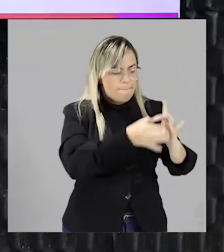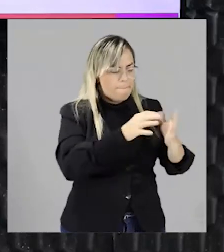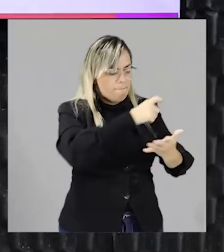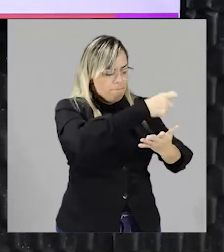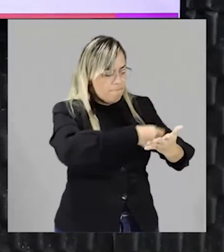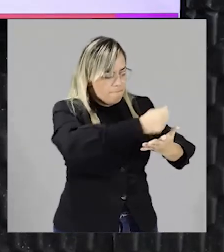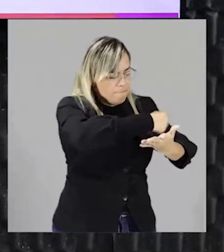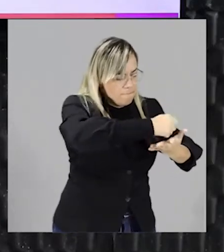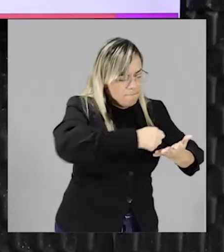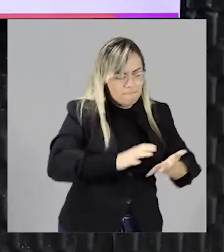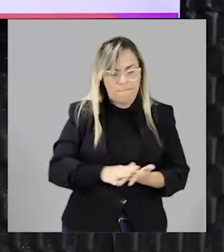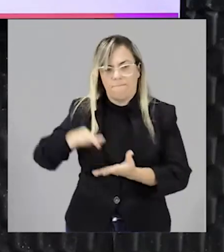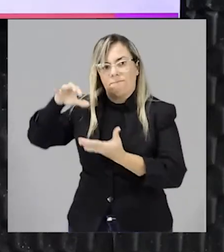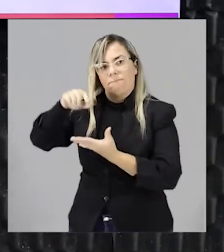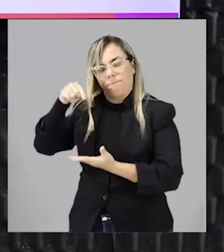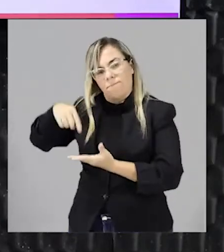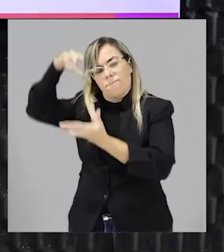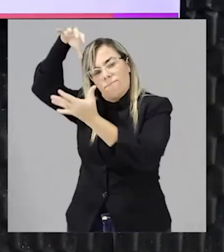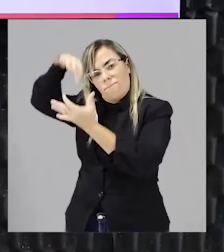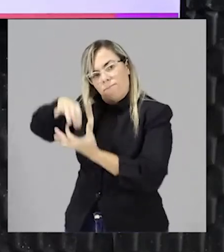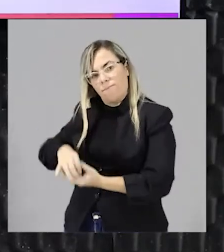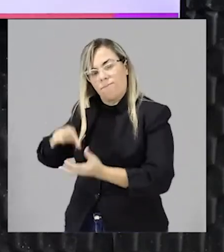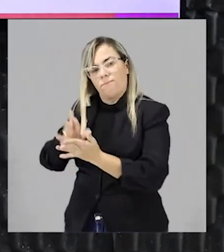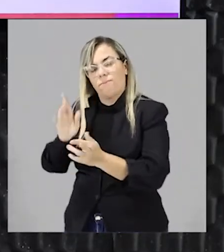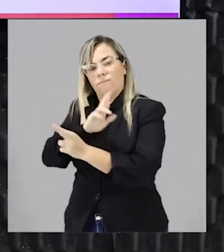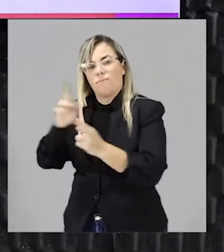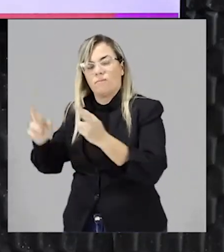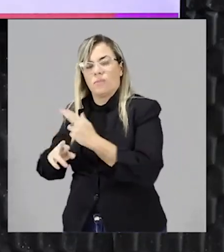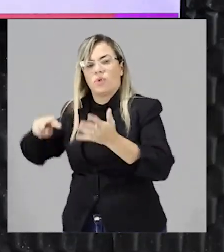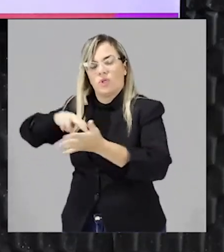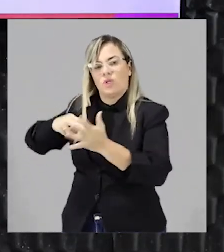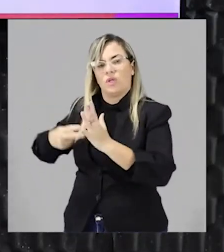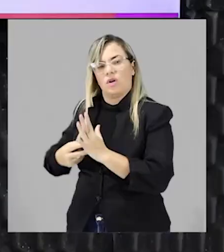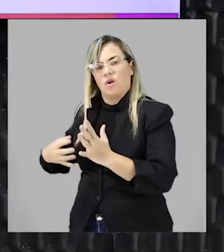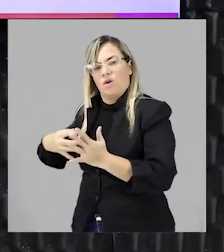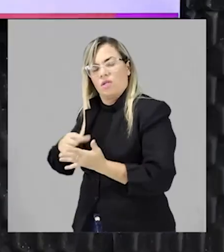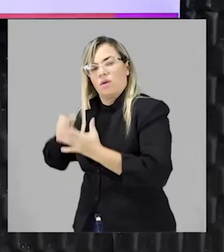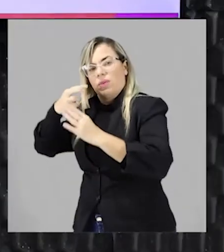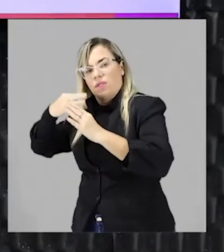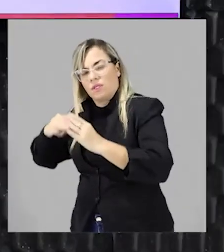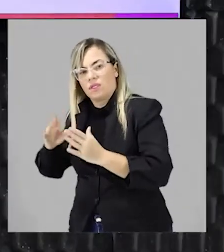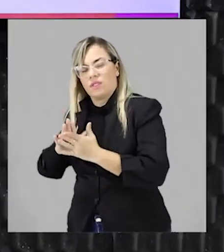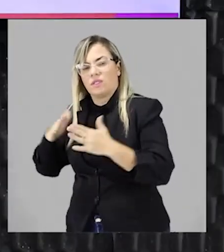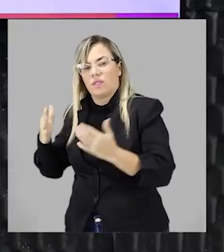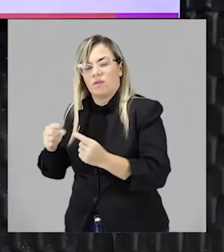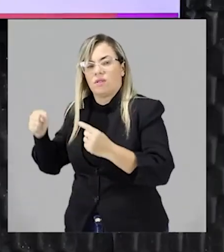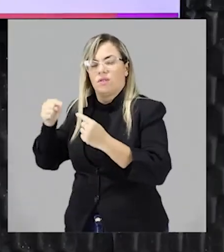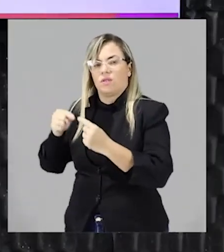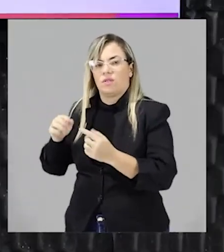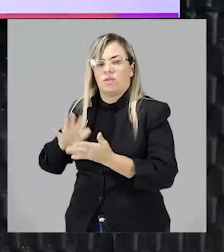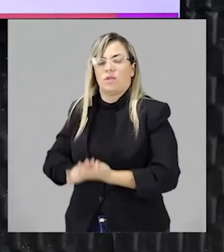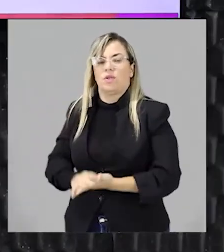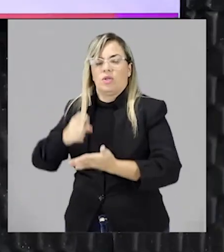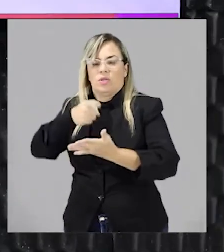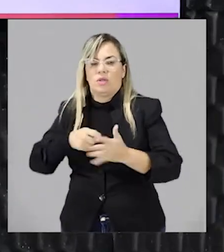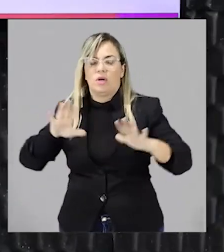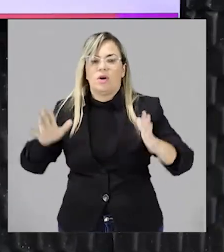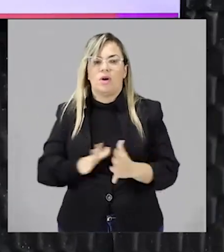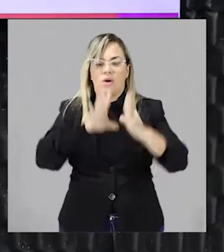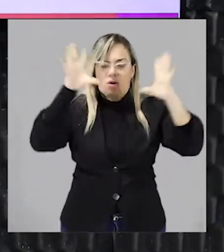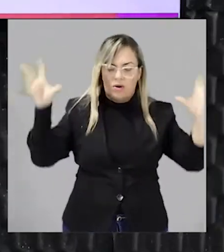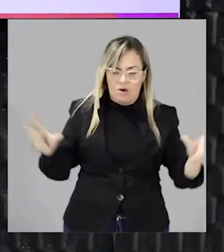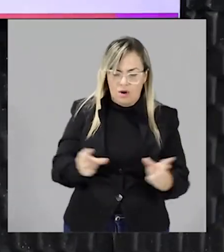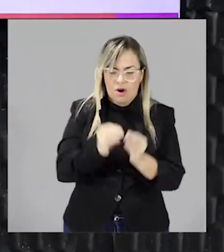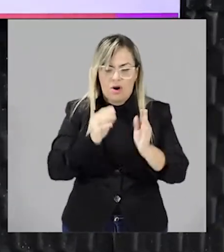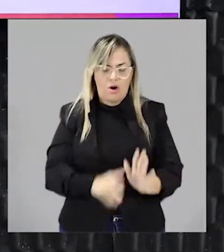texto. E coerência está relacionada ao sentido do texto. A conclusão. Como o próprio nome